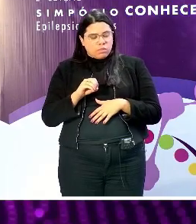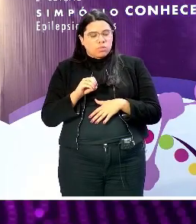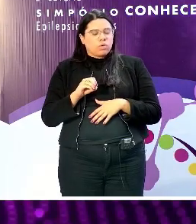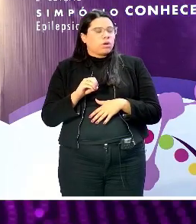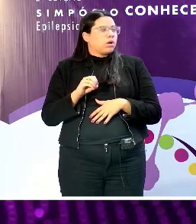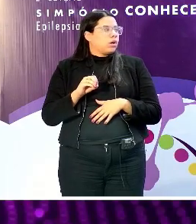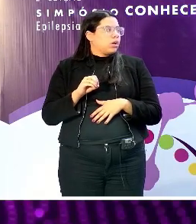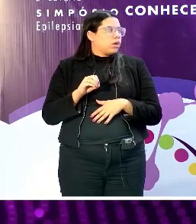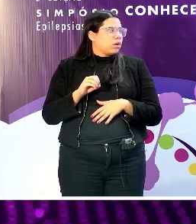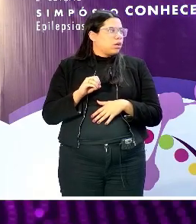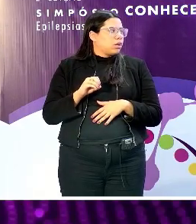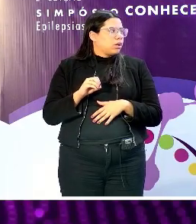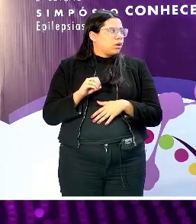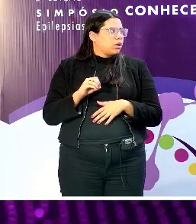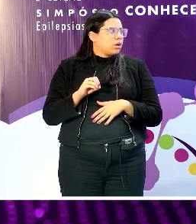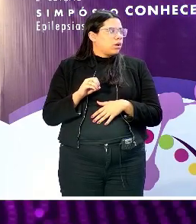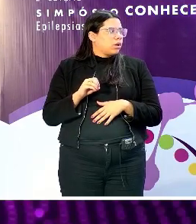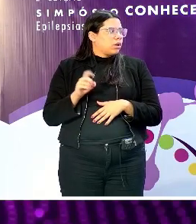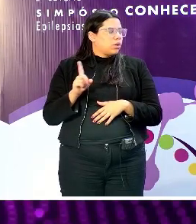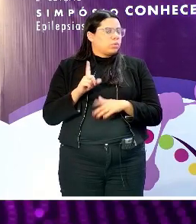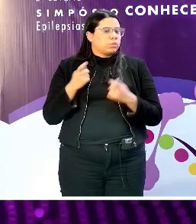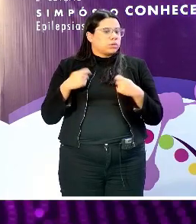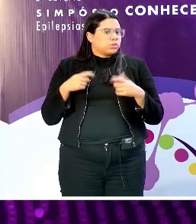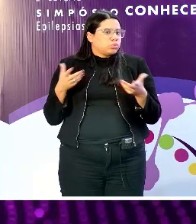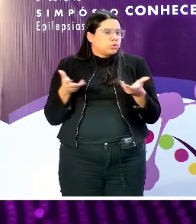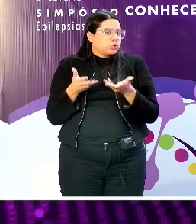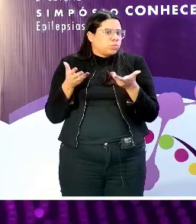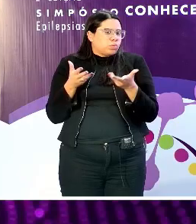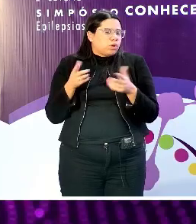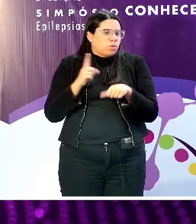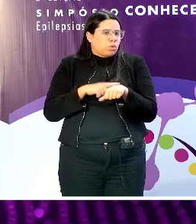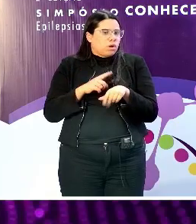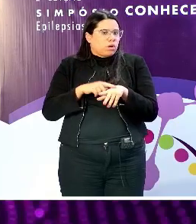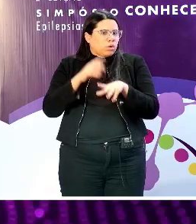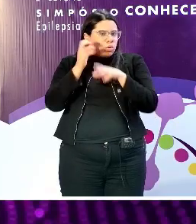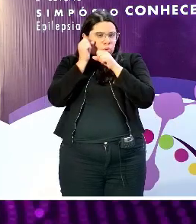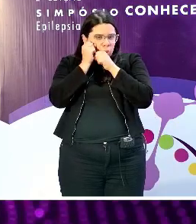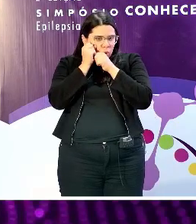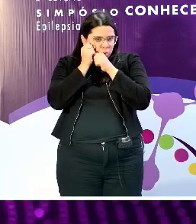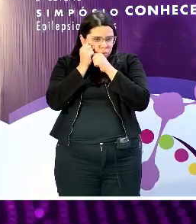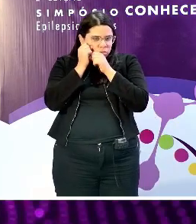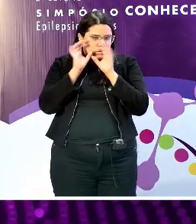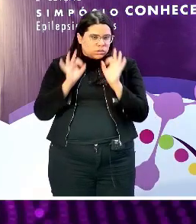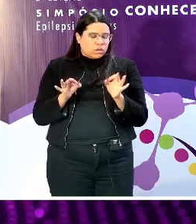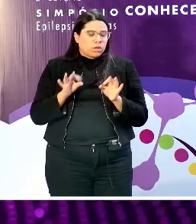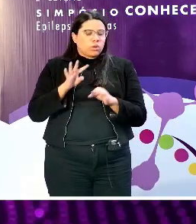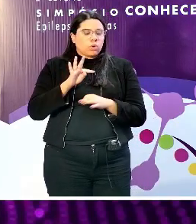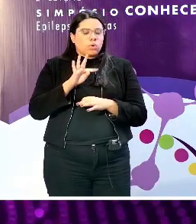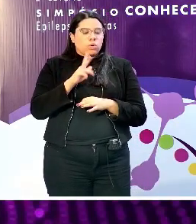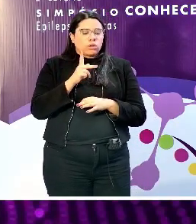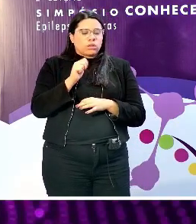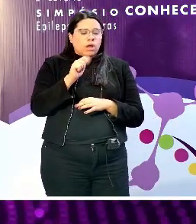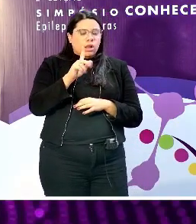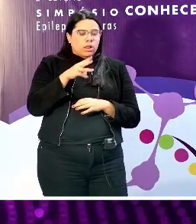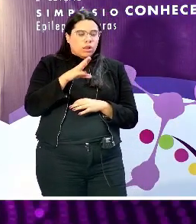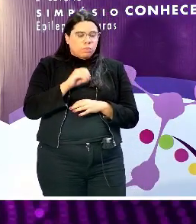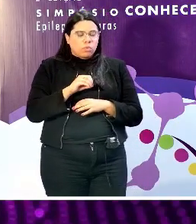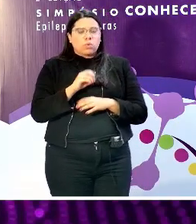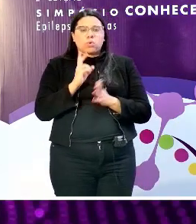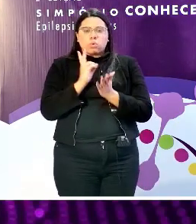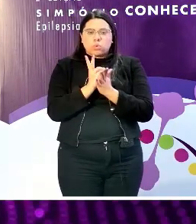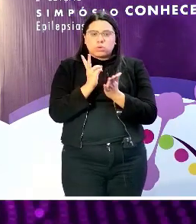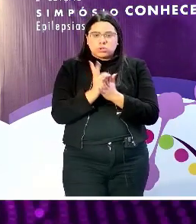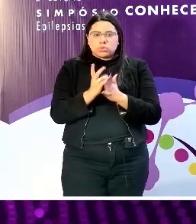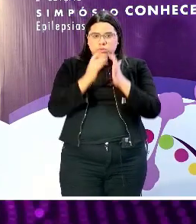marca-passo do nosso cérebro, a gente não precisa estimular enquanto a gente dorme, senão a gente morreria. O tálamo ele mantém o nosso cérebro ativado de noite